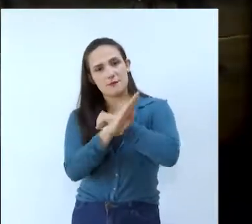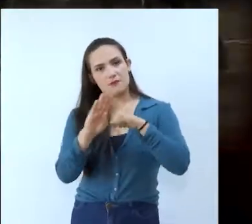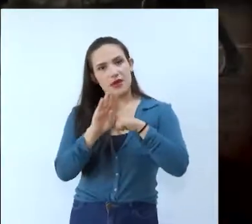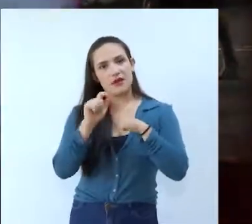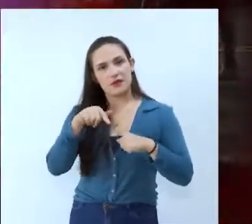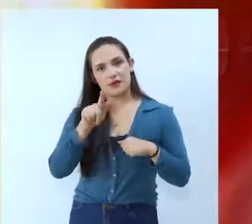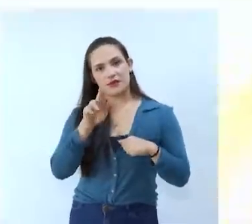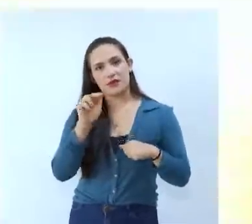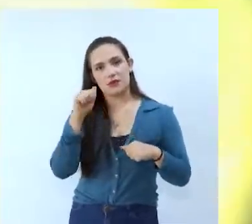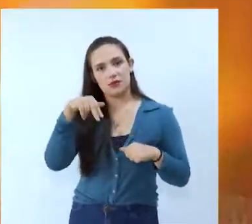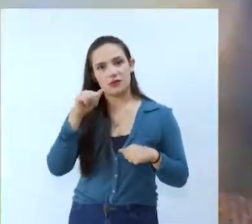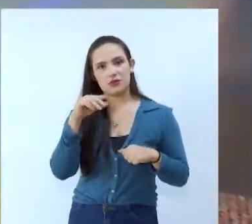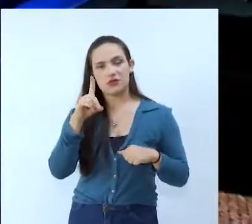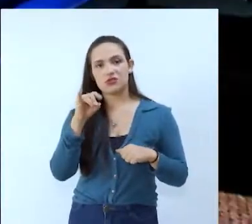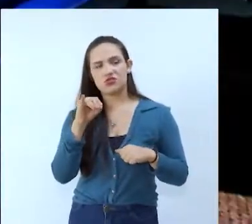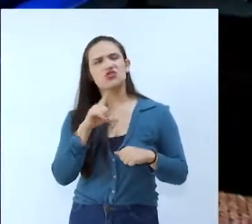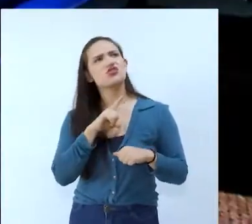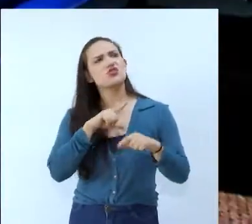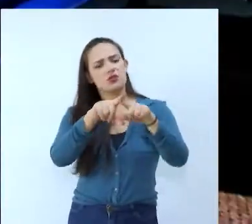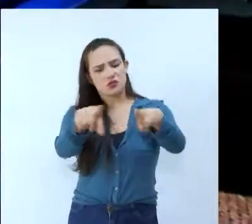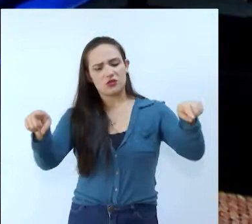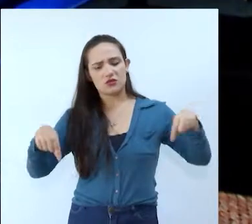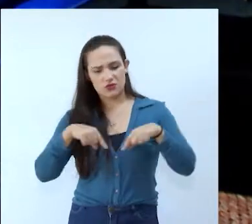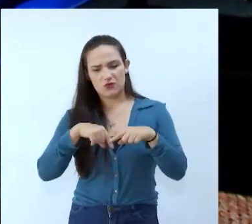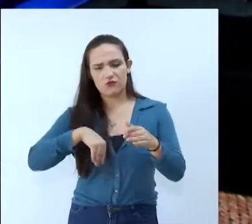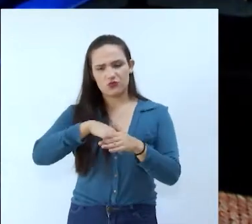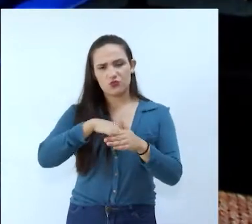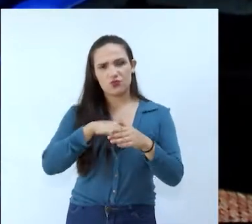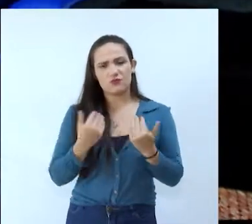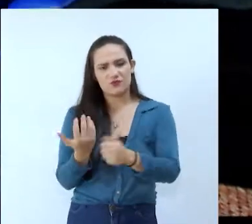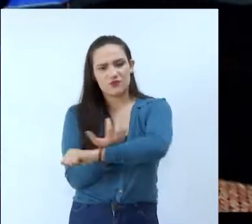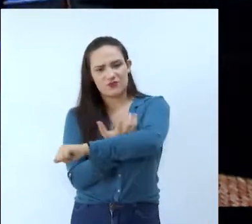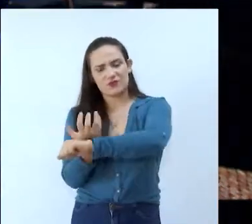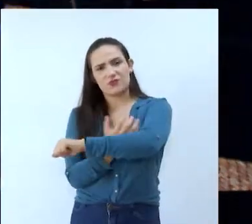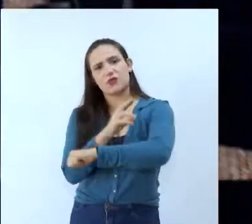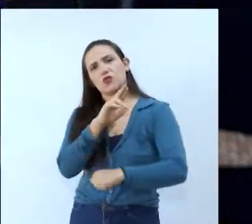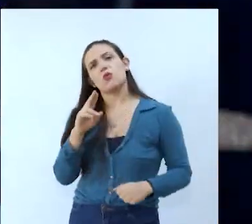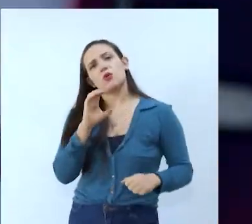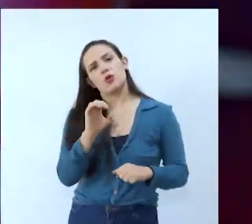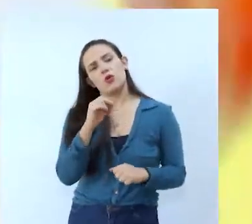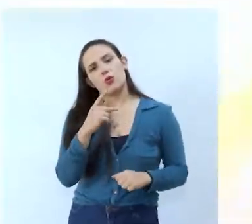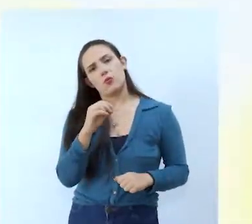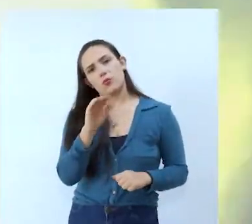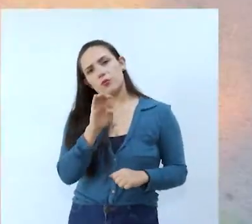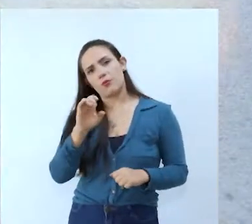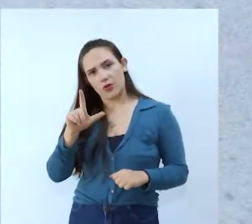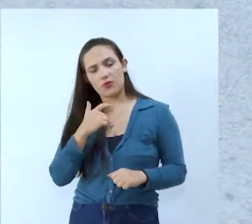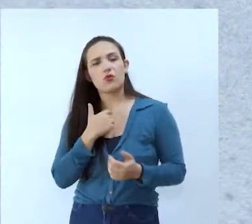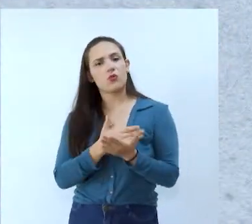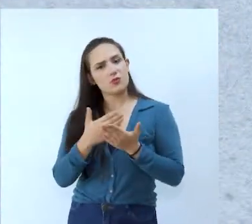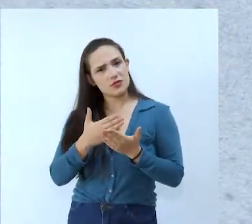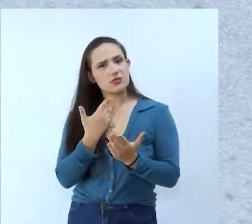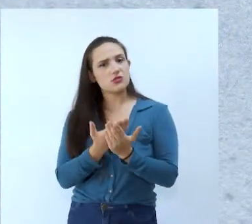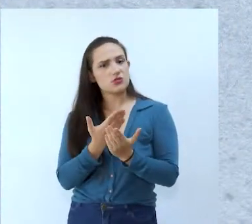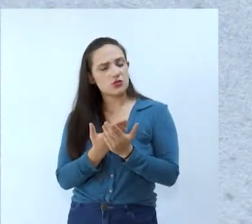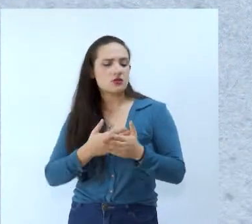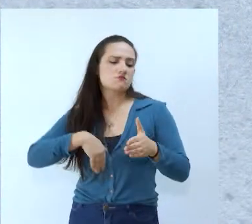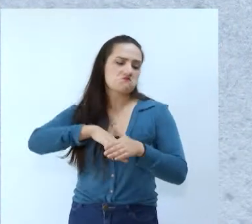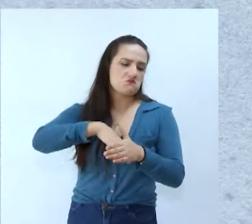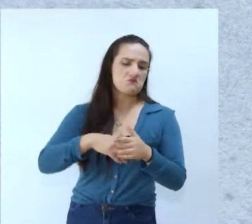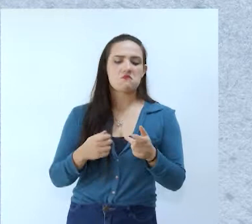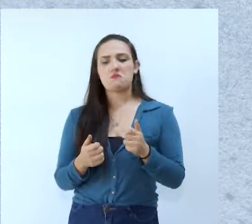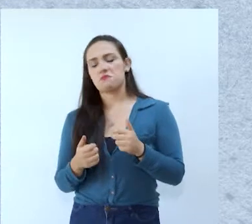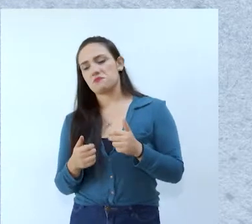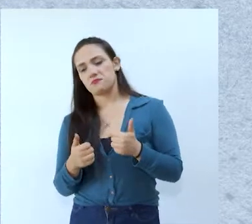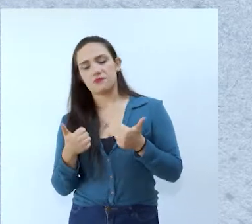gente. Acabou a brincadeira nossa, ele veio, ô guri, você aqui. Me chamou eu, né? Você tem condições de jogar futebol. Você tinha quantos anos? Eu tinha 15